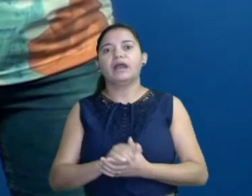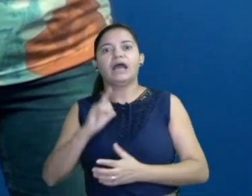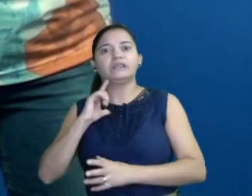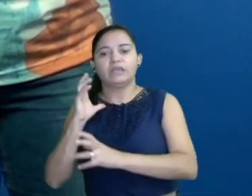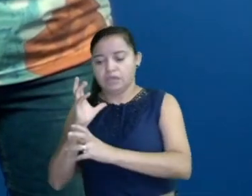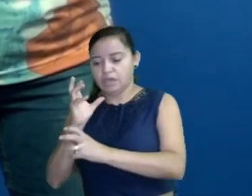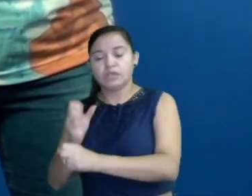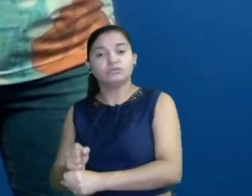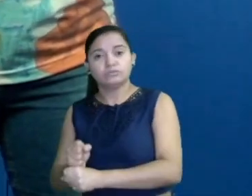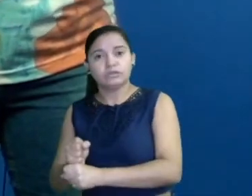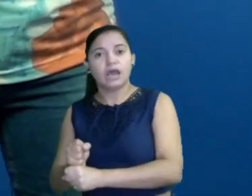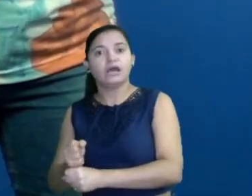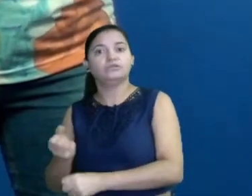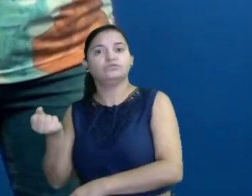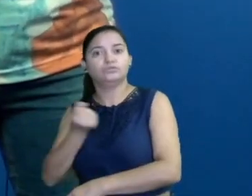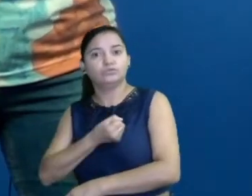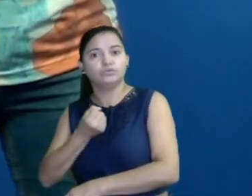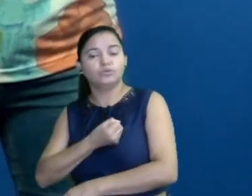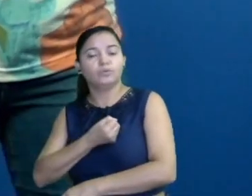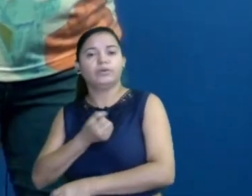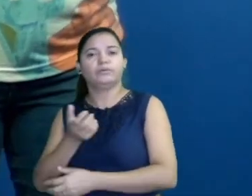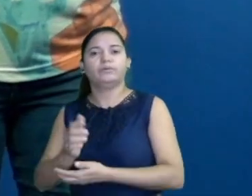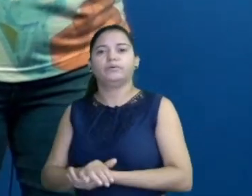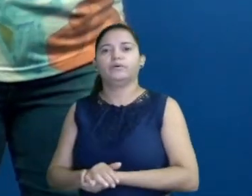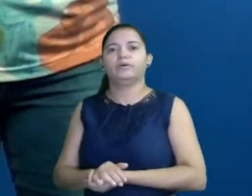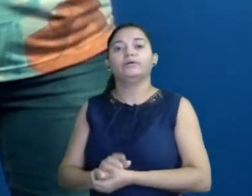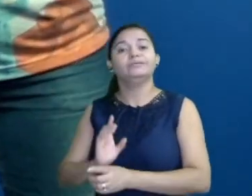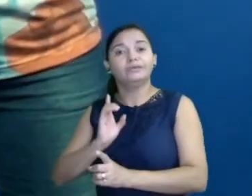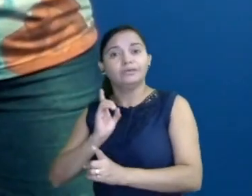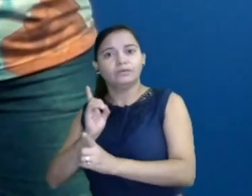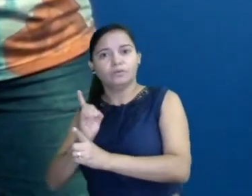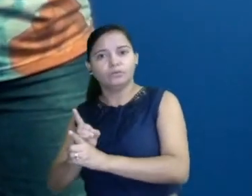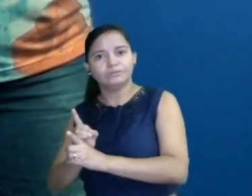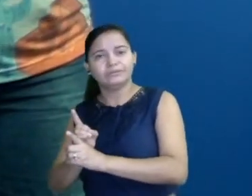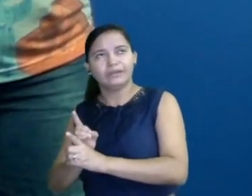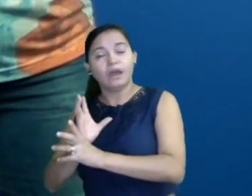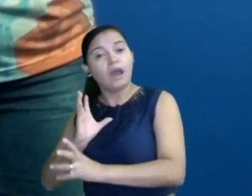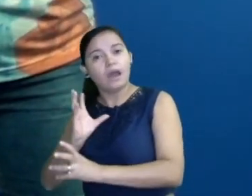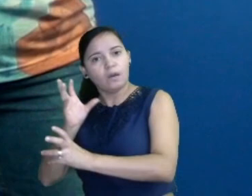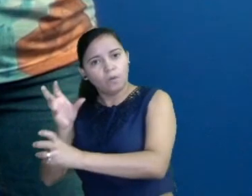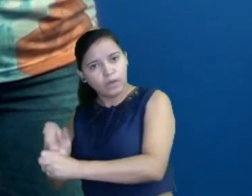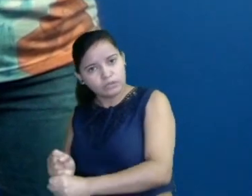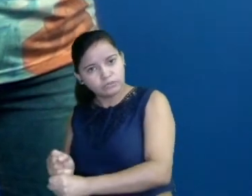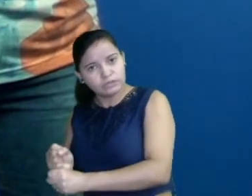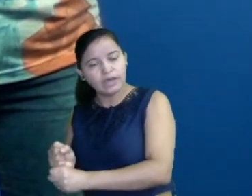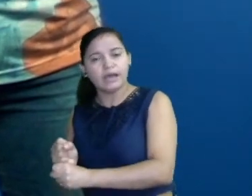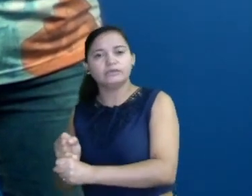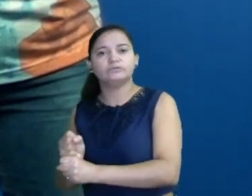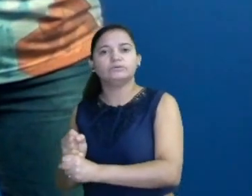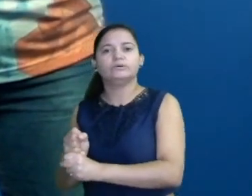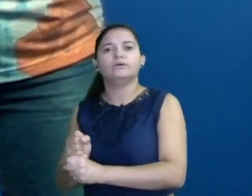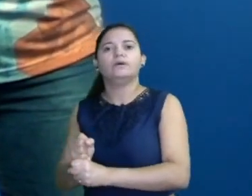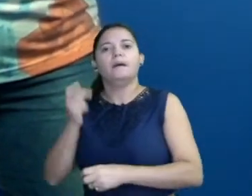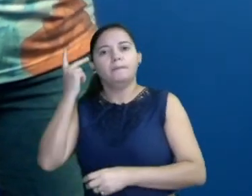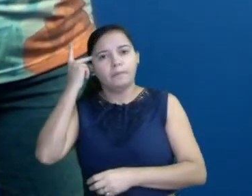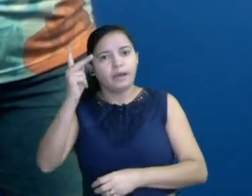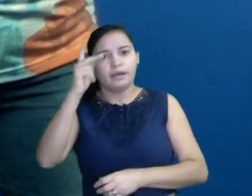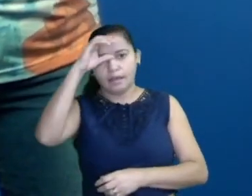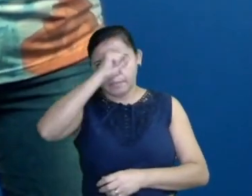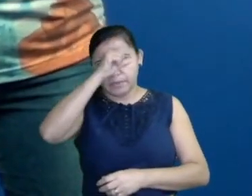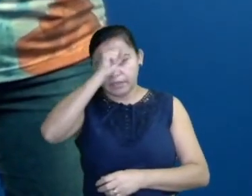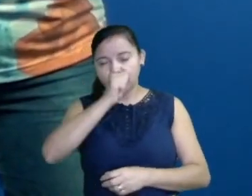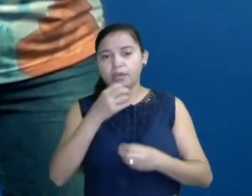produto de um número né a relação de encontrar o produto e o paciente trazendo aí